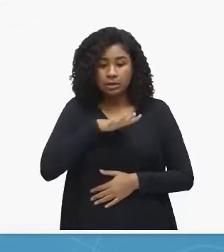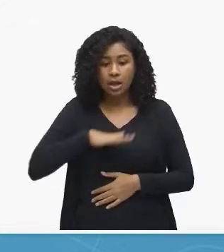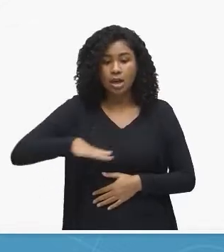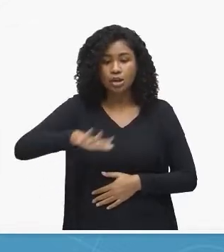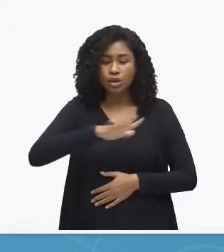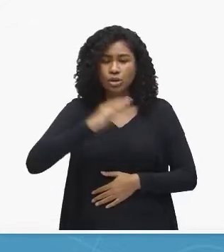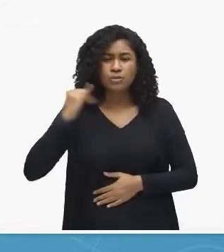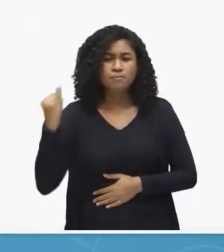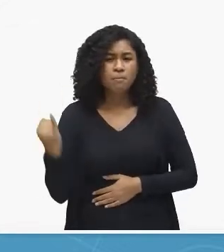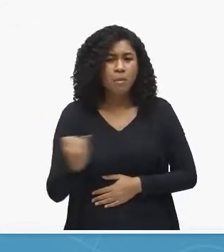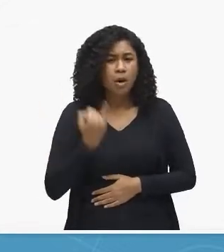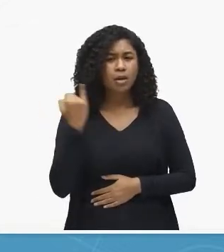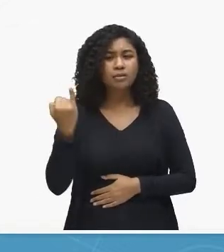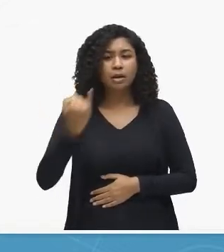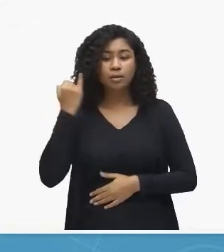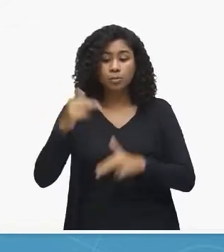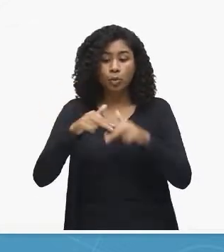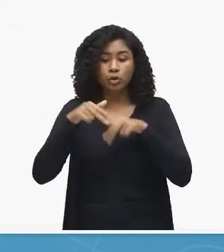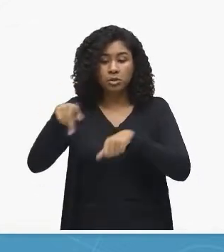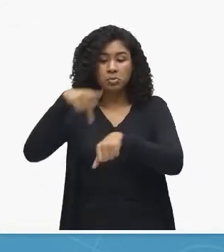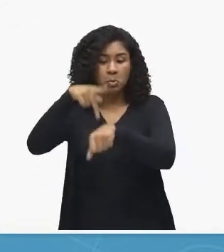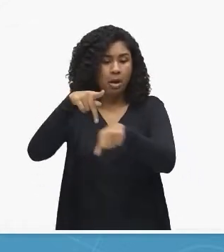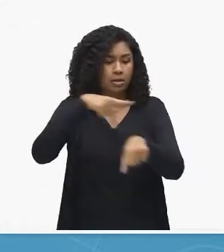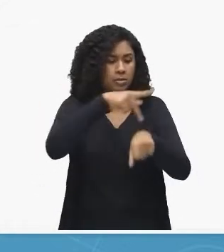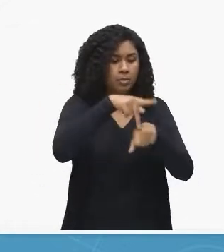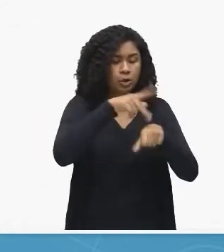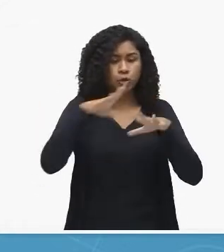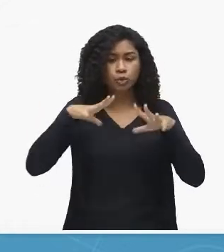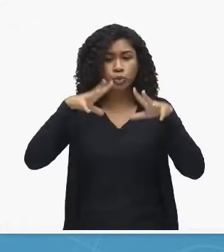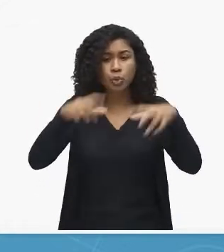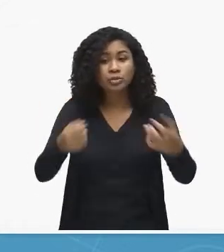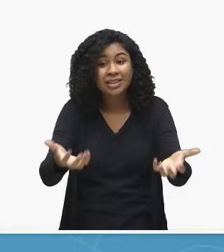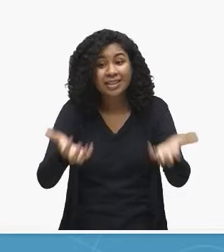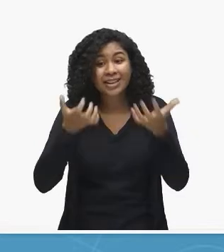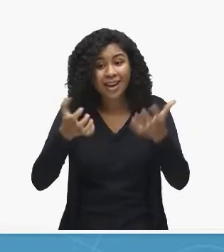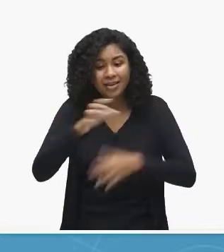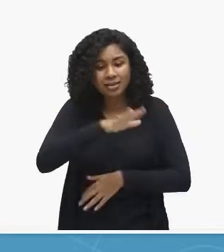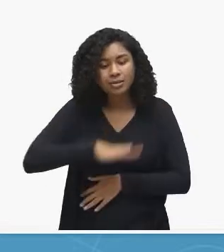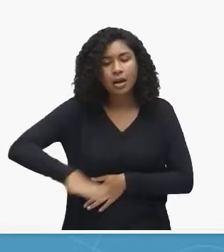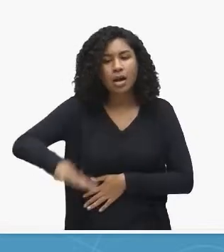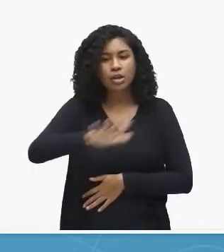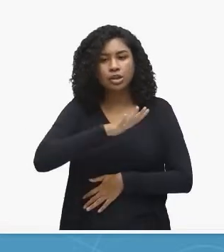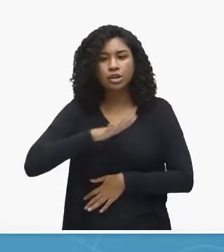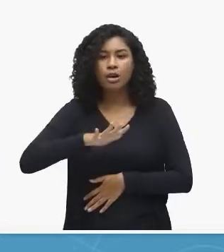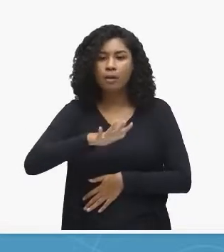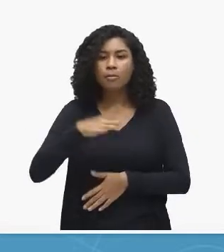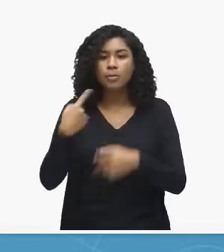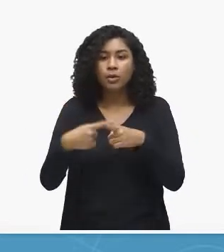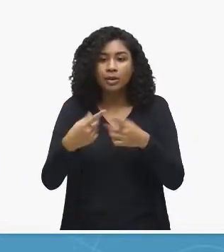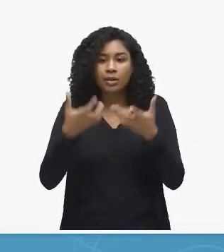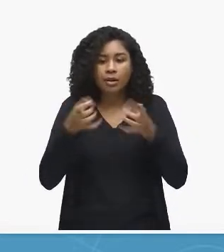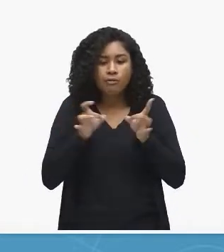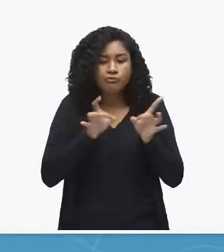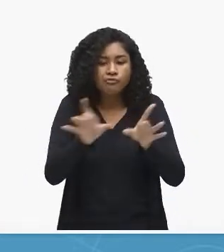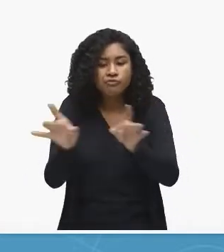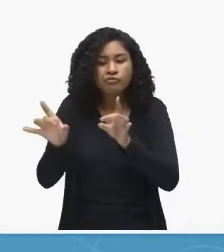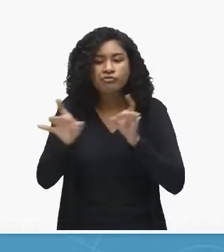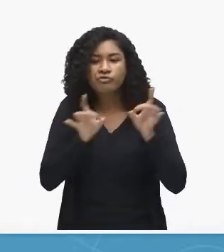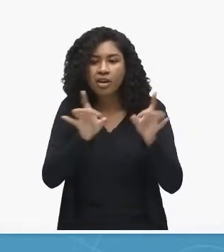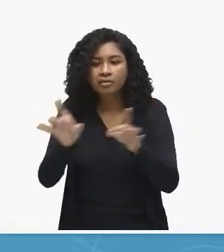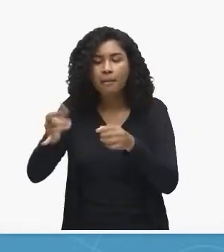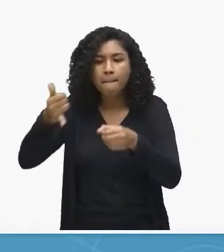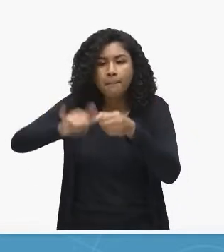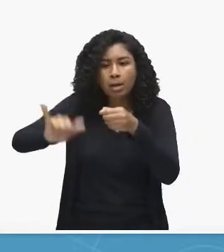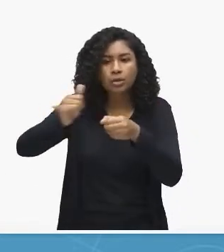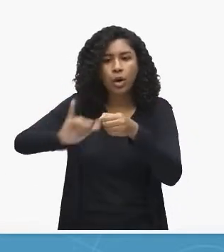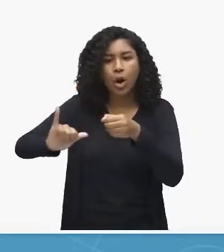estratégica, né? Eles queriam essa região porque era uma região aí para que eles pudessem escoar essa produção aí, né, de